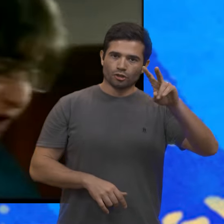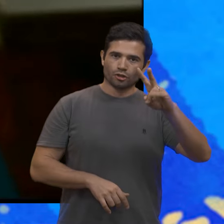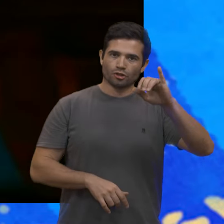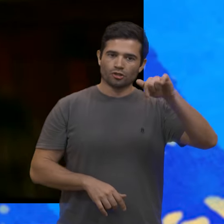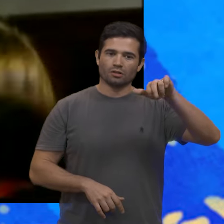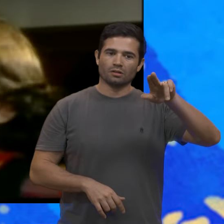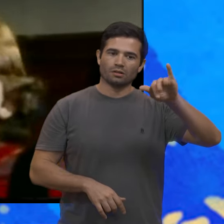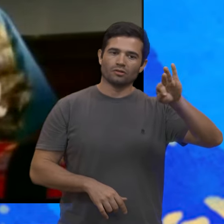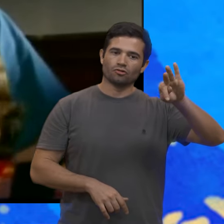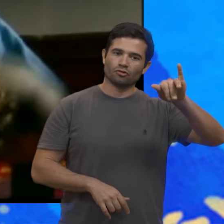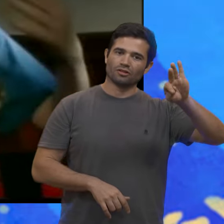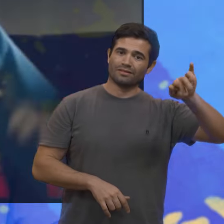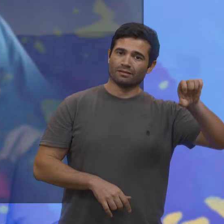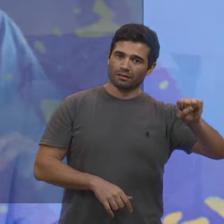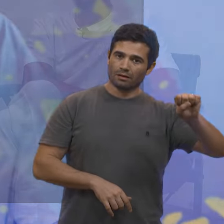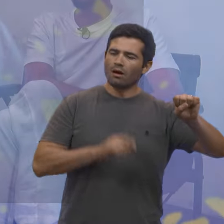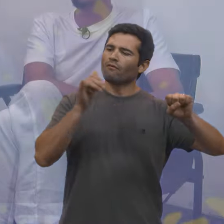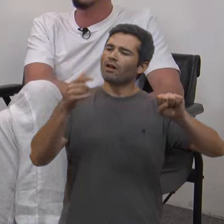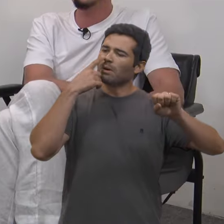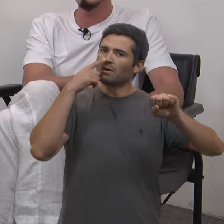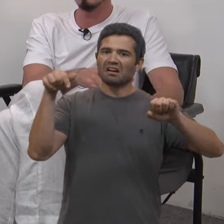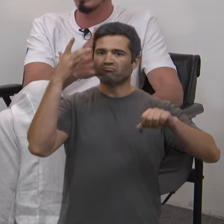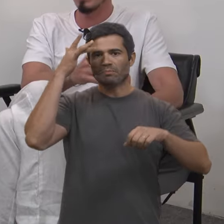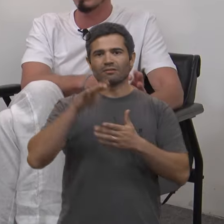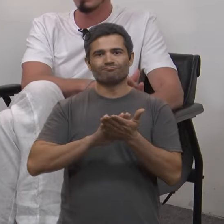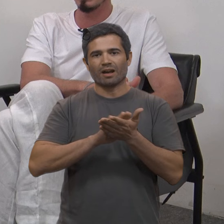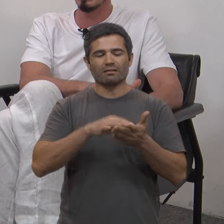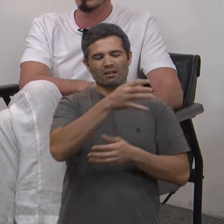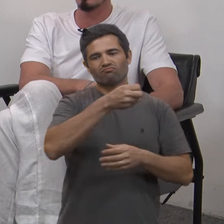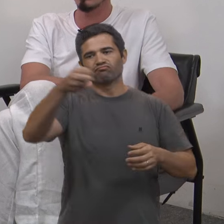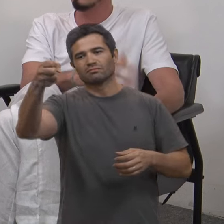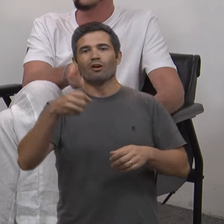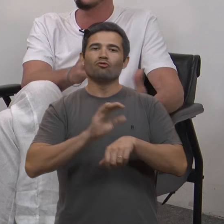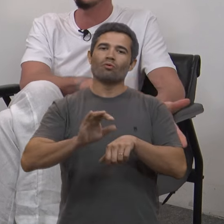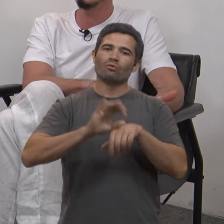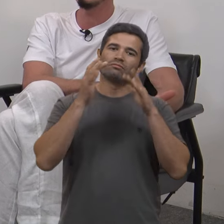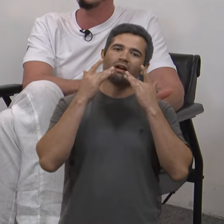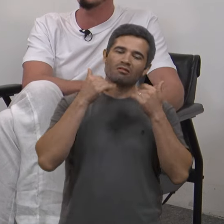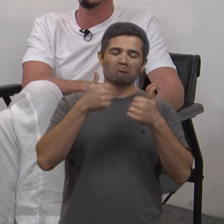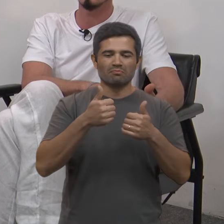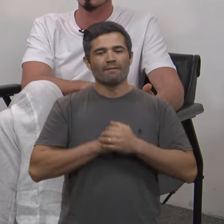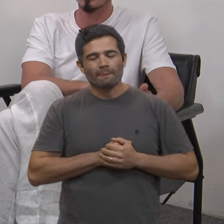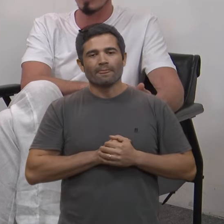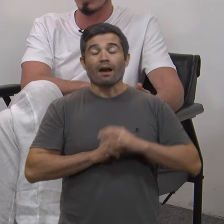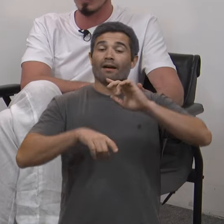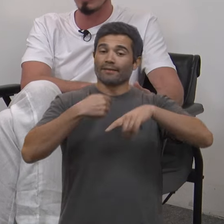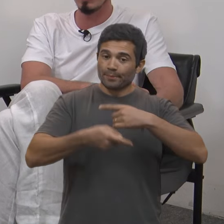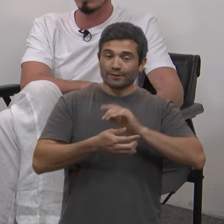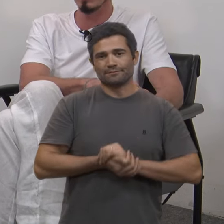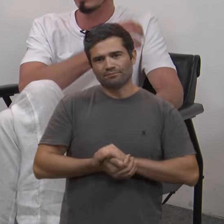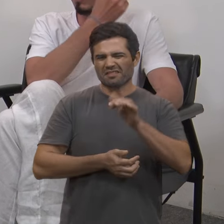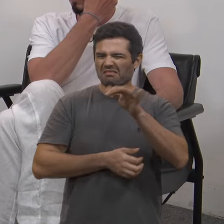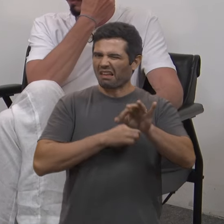mãe, quero estar ali. E ela não sabia muito como fazer, fui atrás da maneira dela, me colocou numa agência em curso de teatro. E